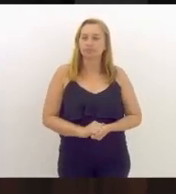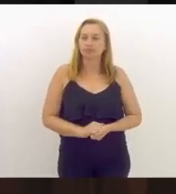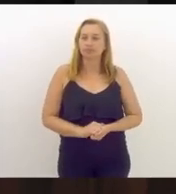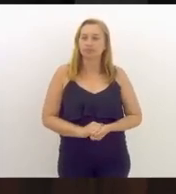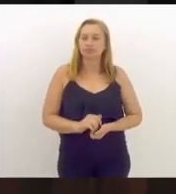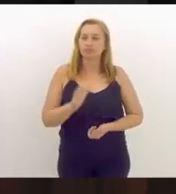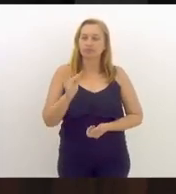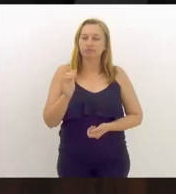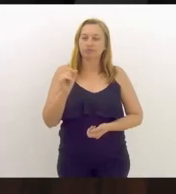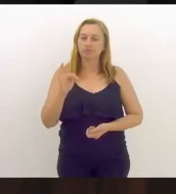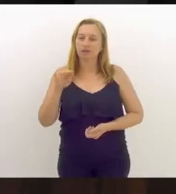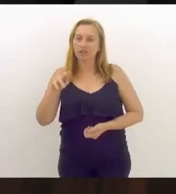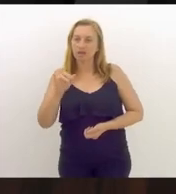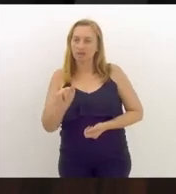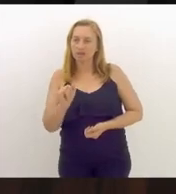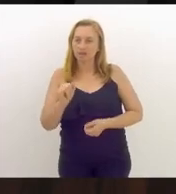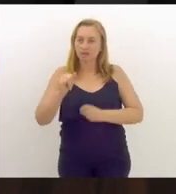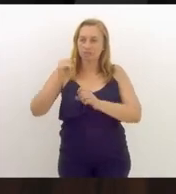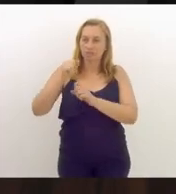de infantaria paraquedista